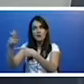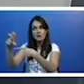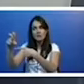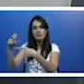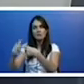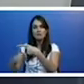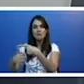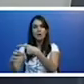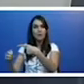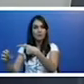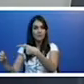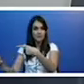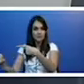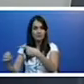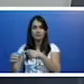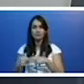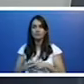vamos.